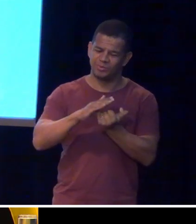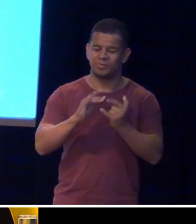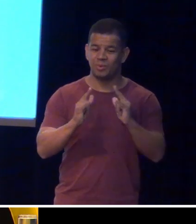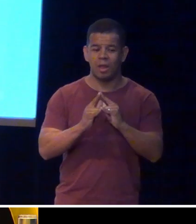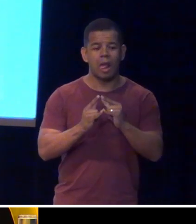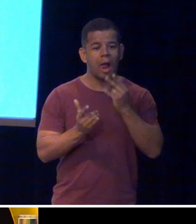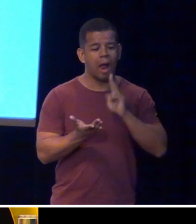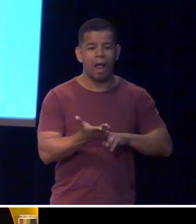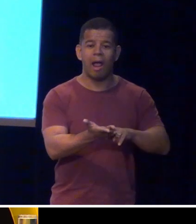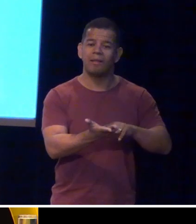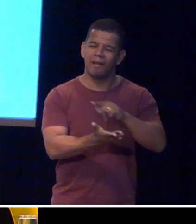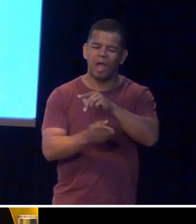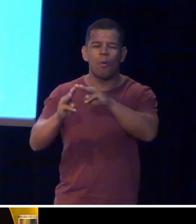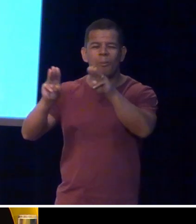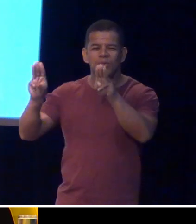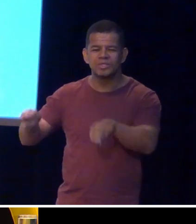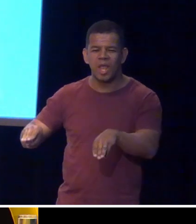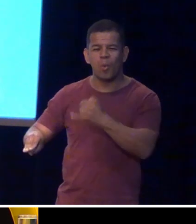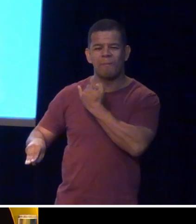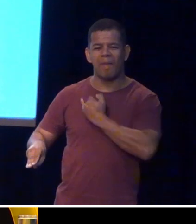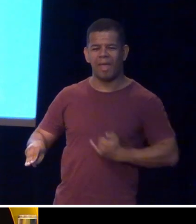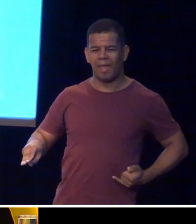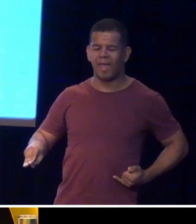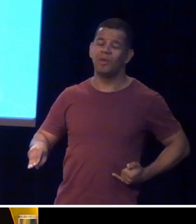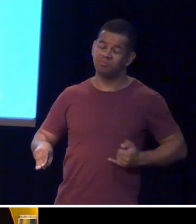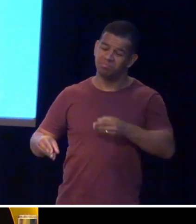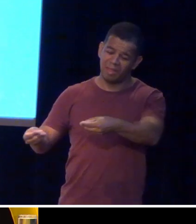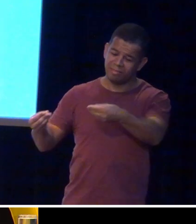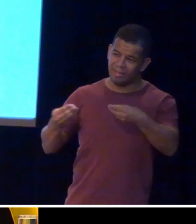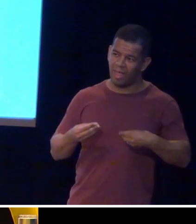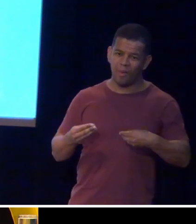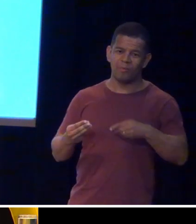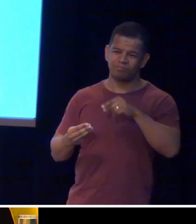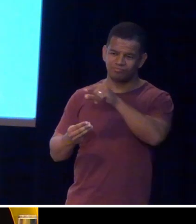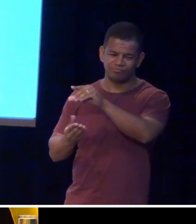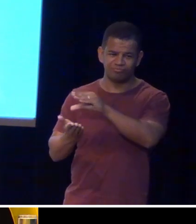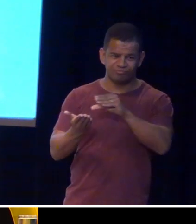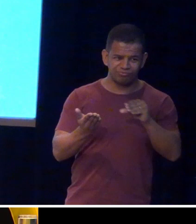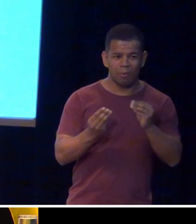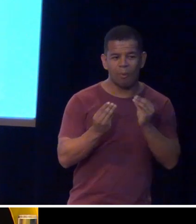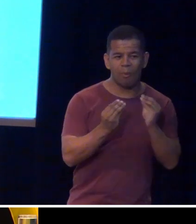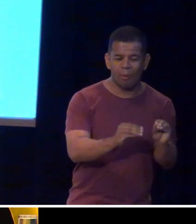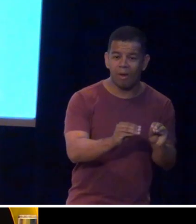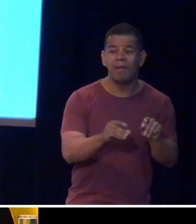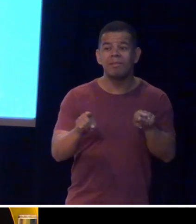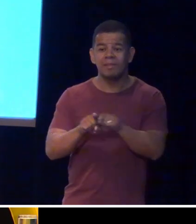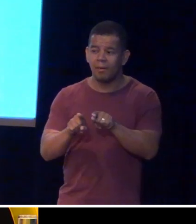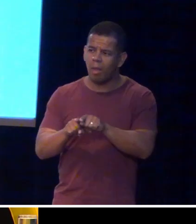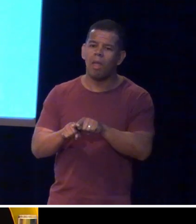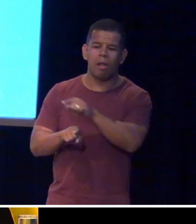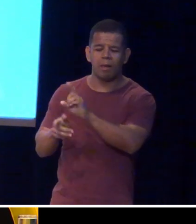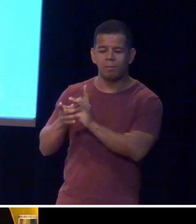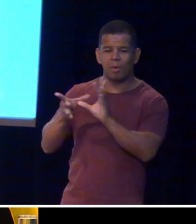do Museu Imperial, que nos cedeu a cópia digital e a autorização para fazer a tradução para